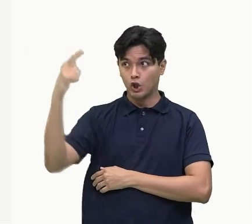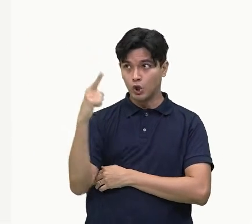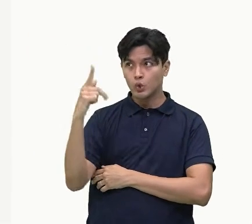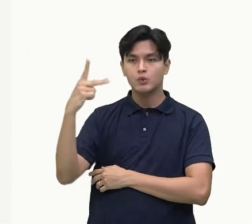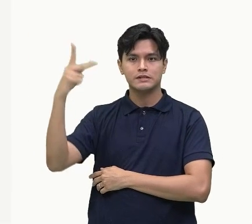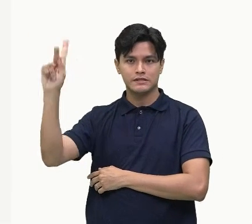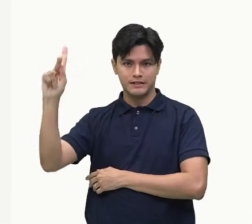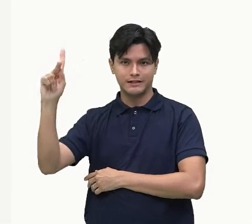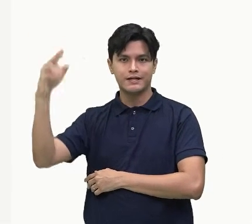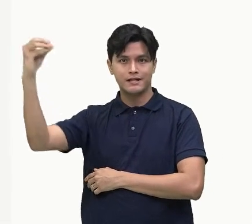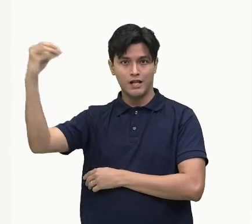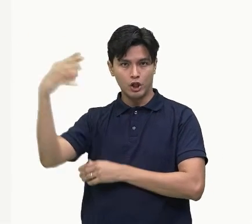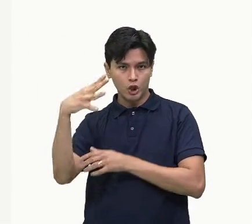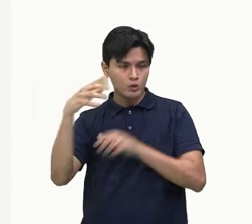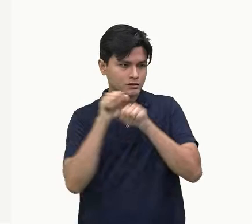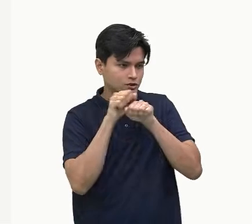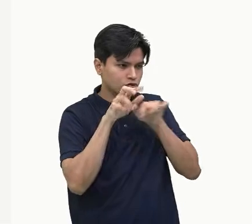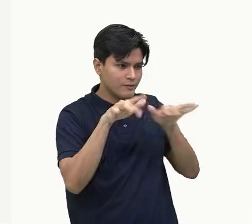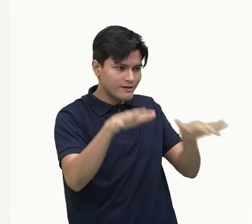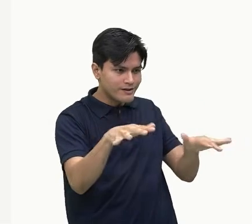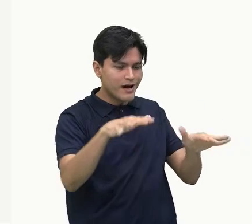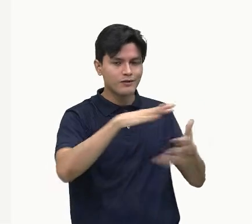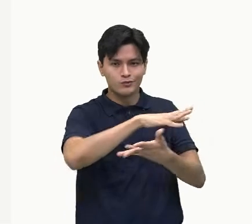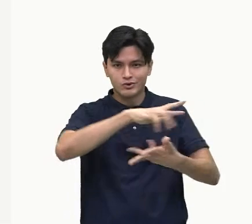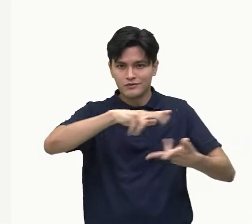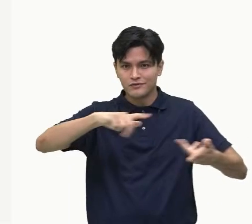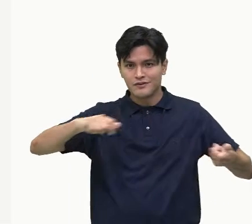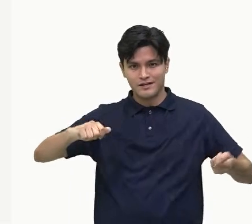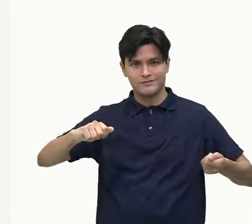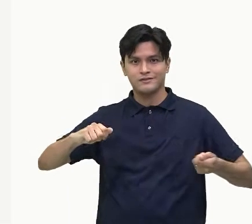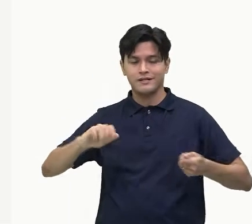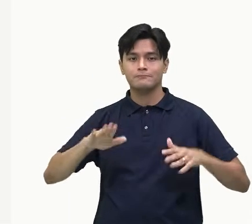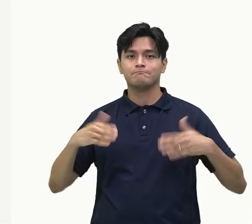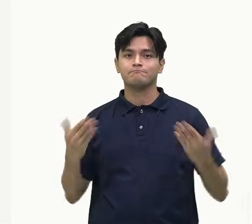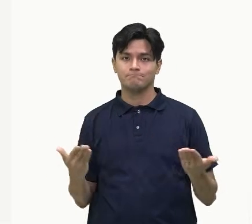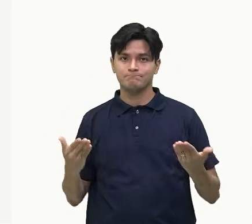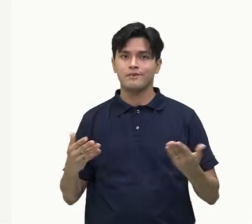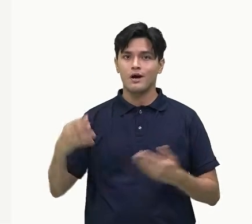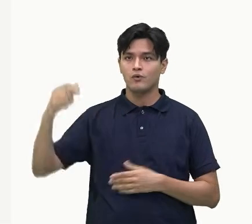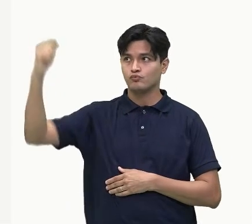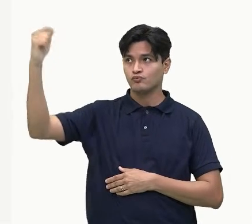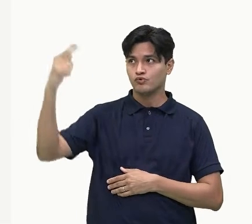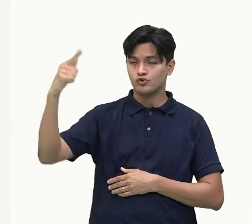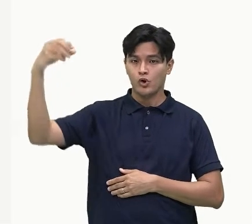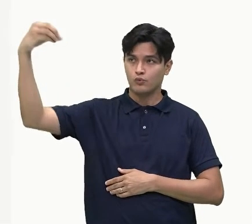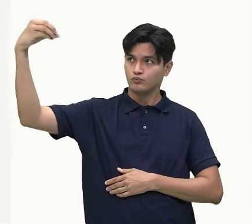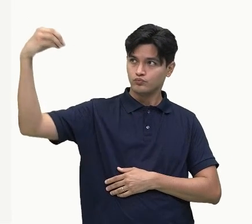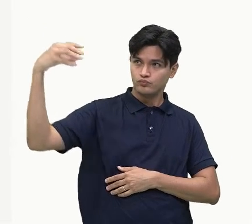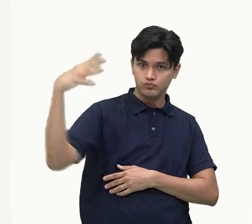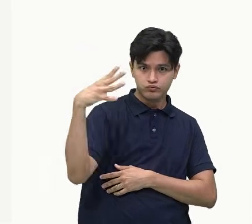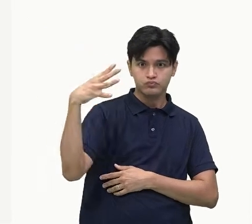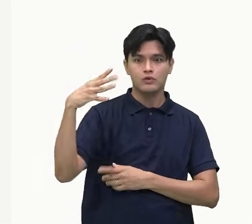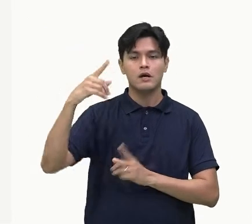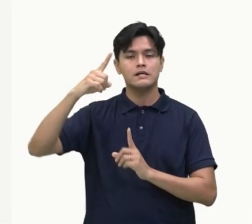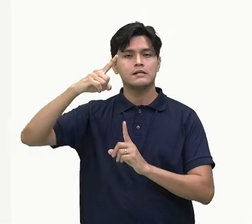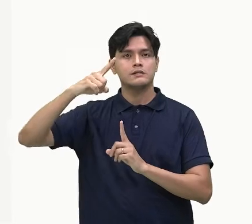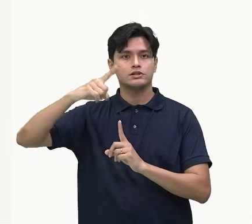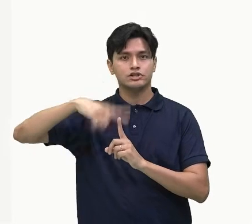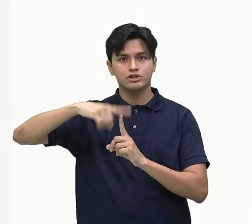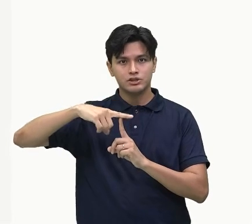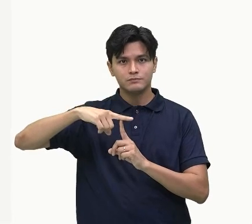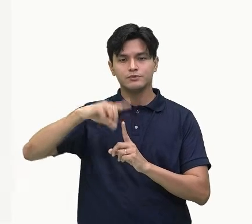universo. A luz do Sol vai, né? Portanto, os raios de luz que vêm do Sol são divergentes. Eles vão para